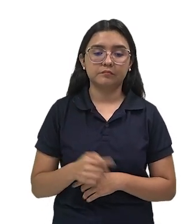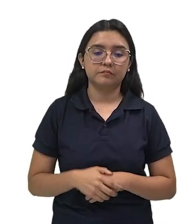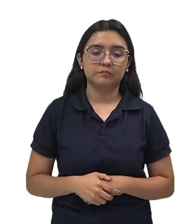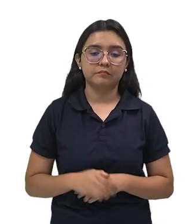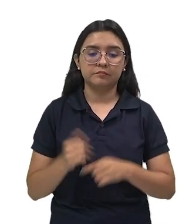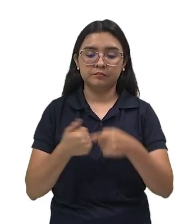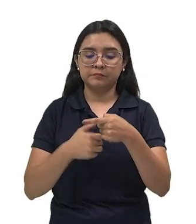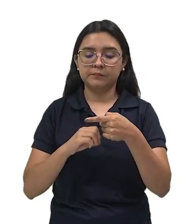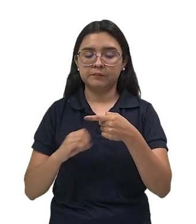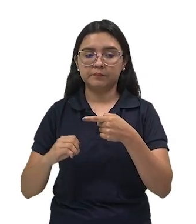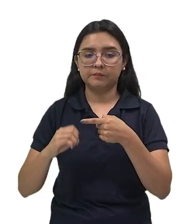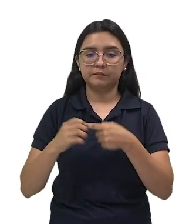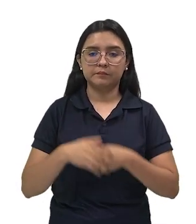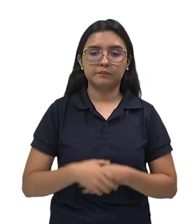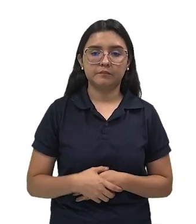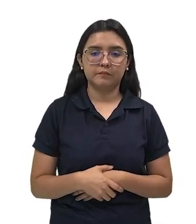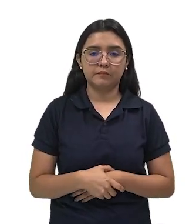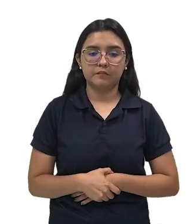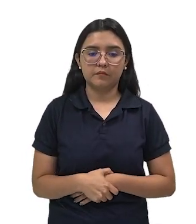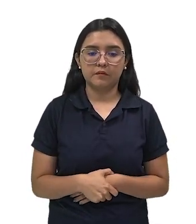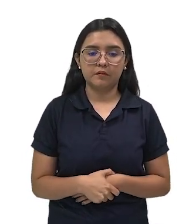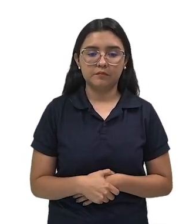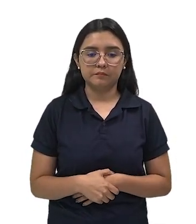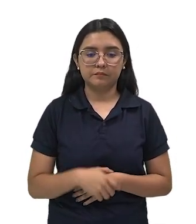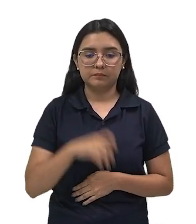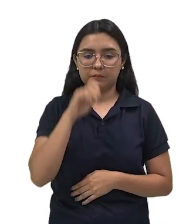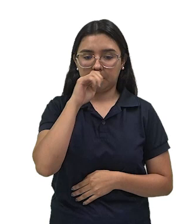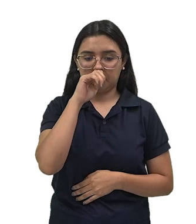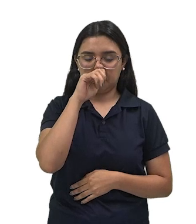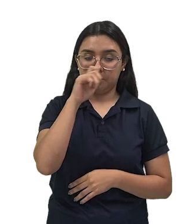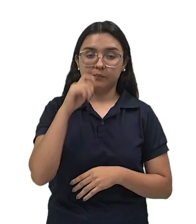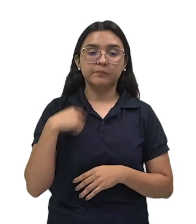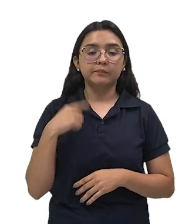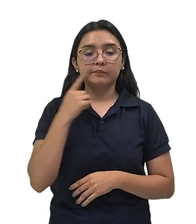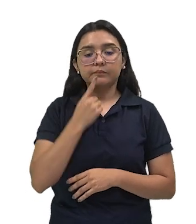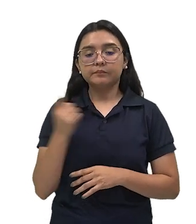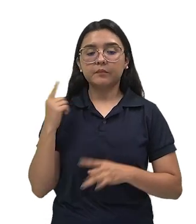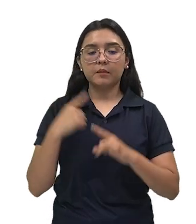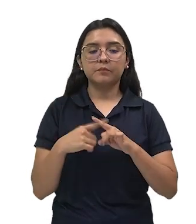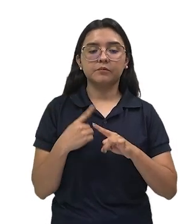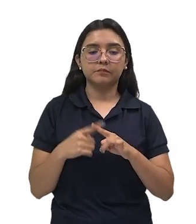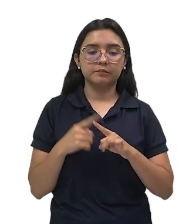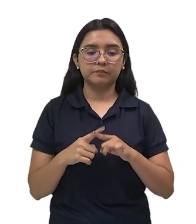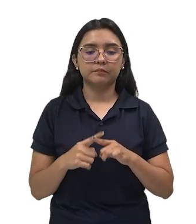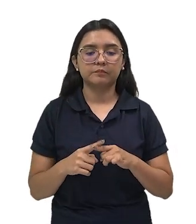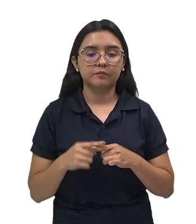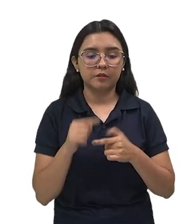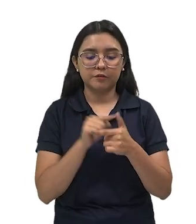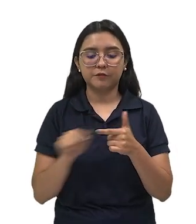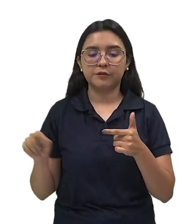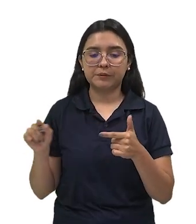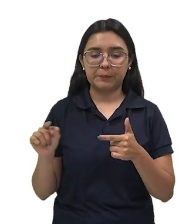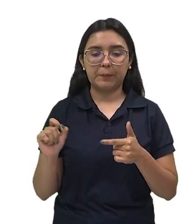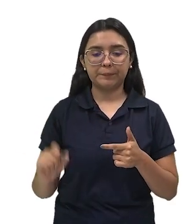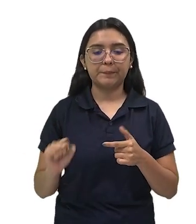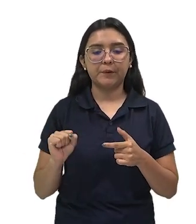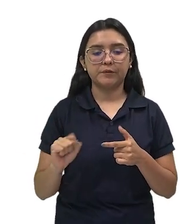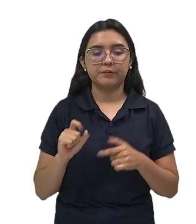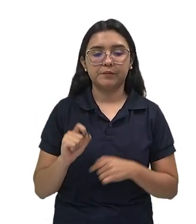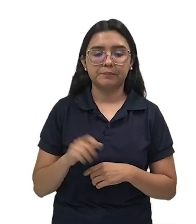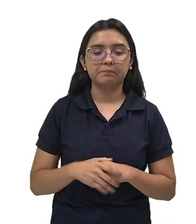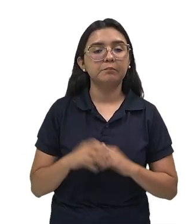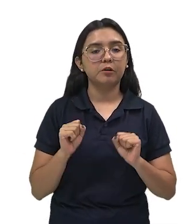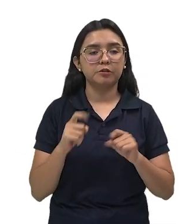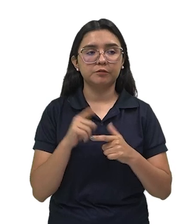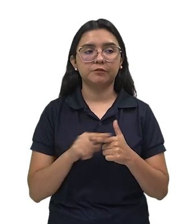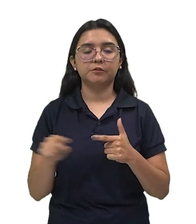sobre 100. Aqui está multiplicando, né? E aqui está dividindo. Então, você pode